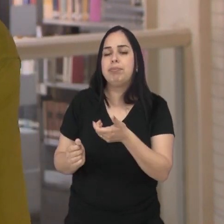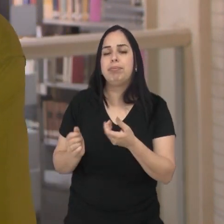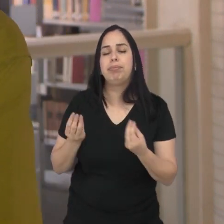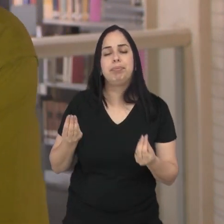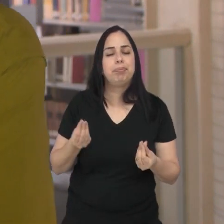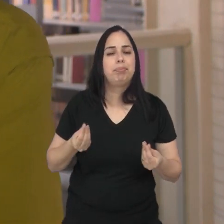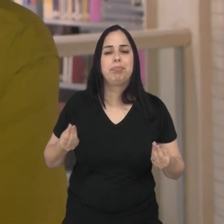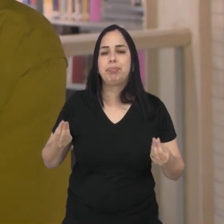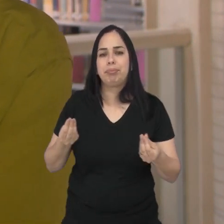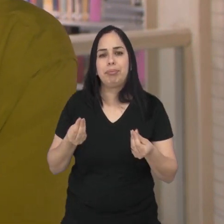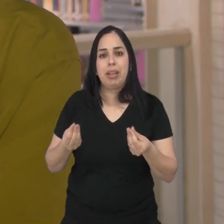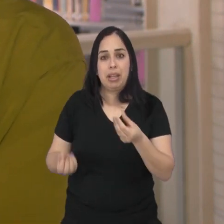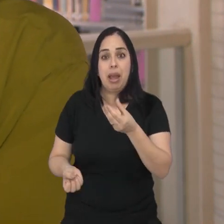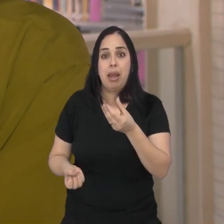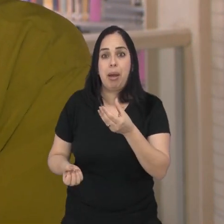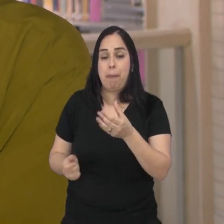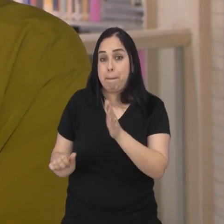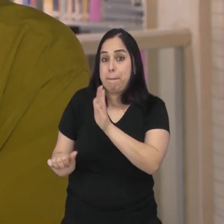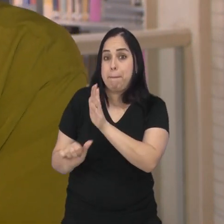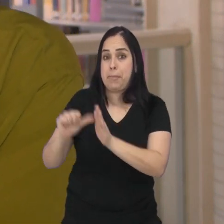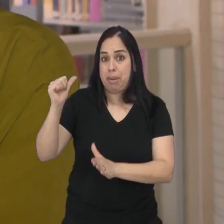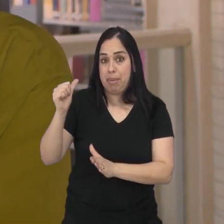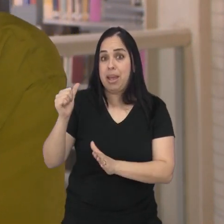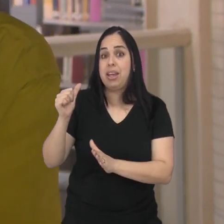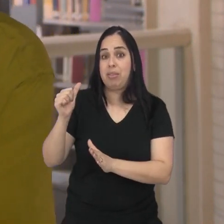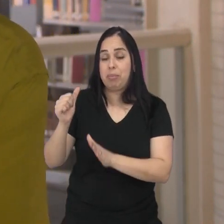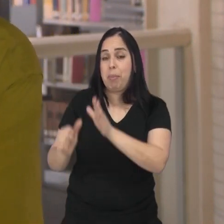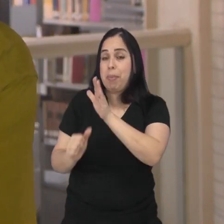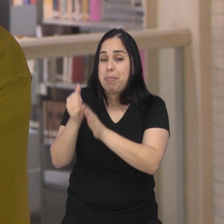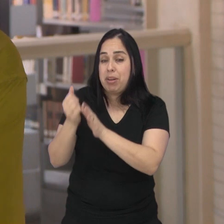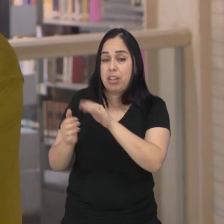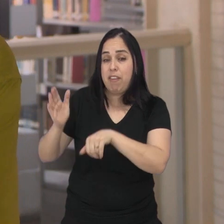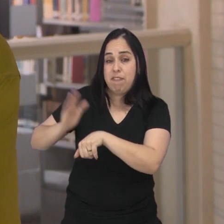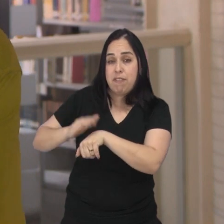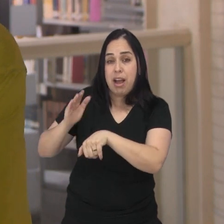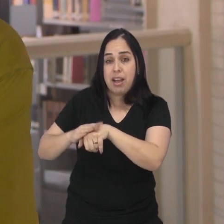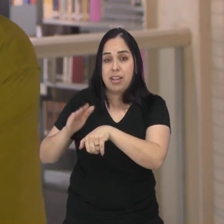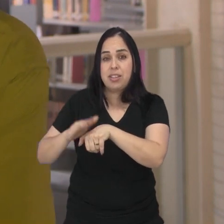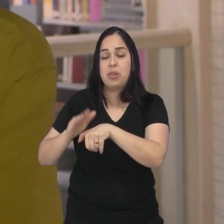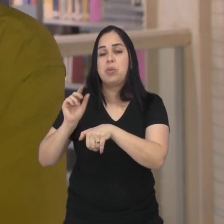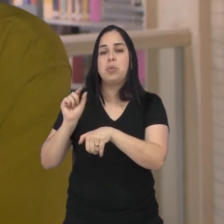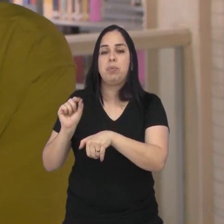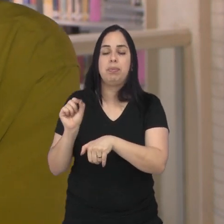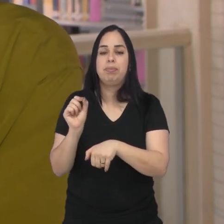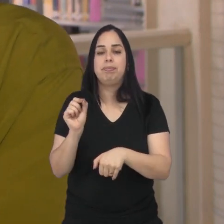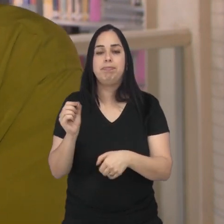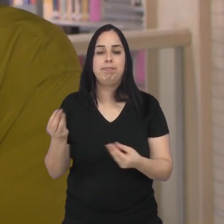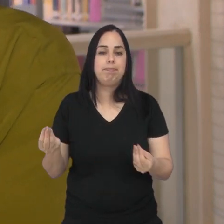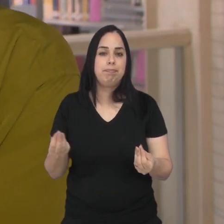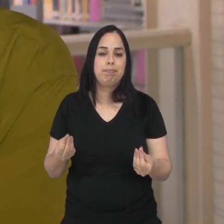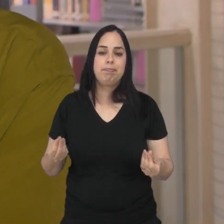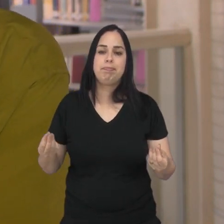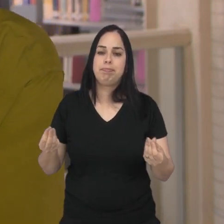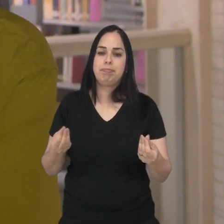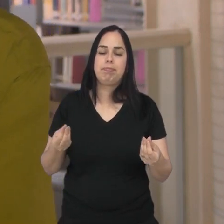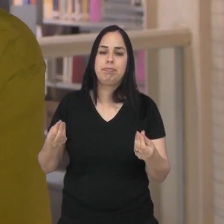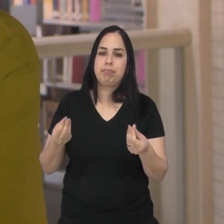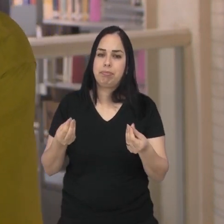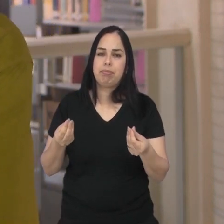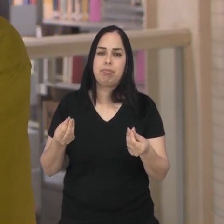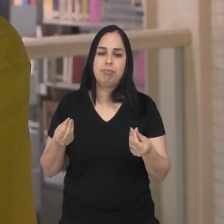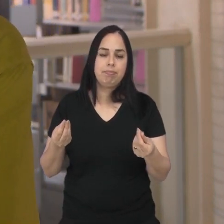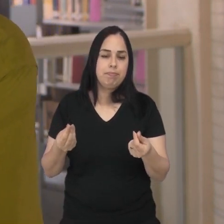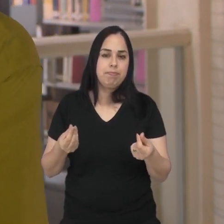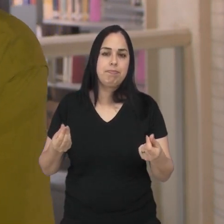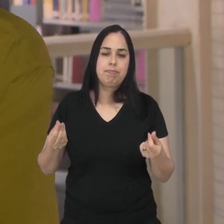Cassiano cria, é o primeiro a criar isso nas Américas. Ele vai criar um suplemento